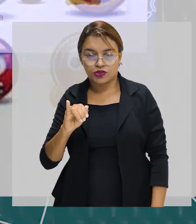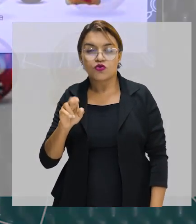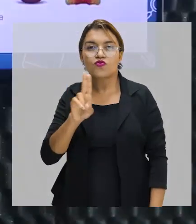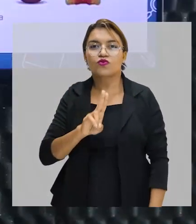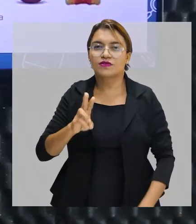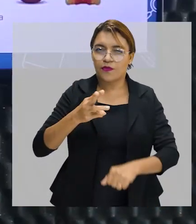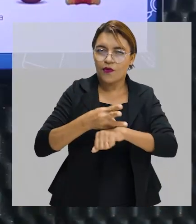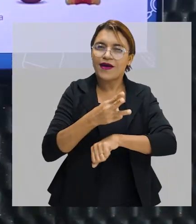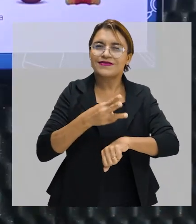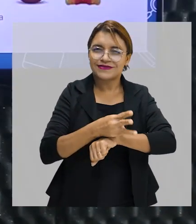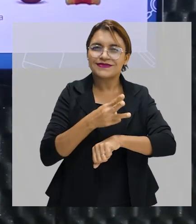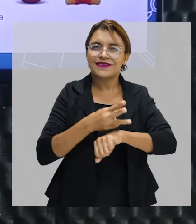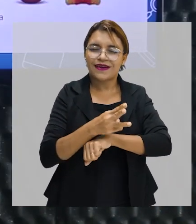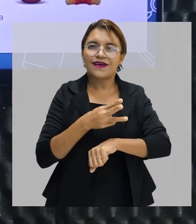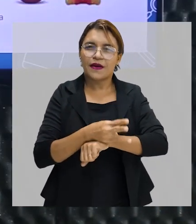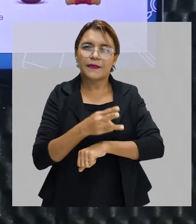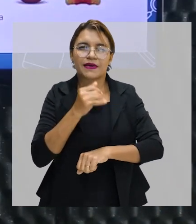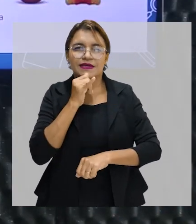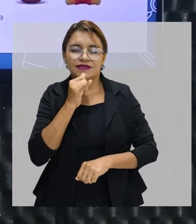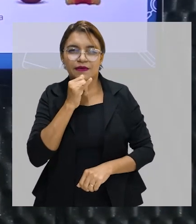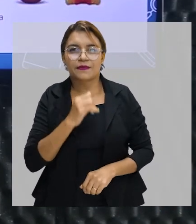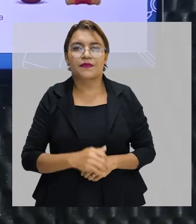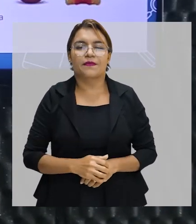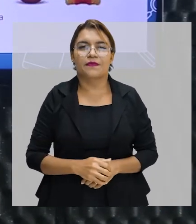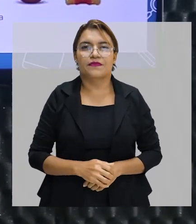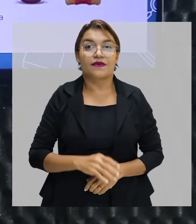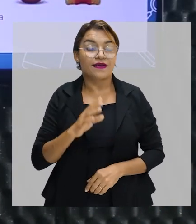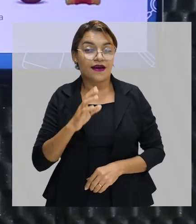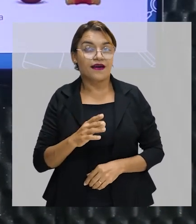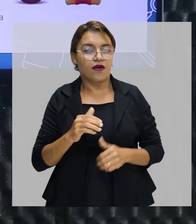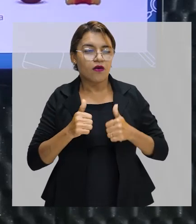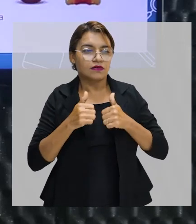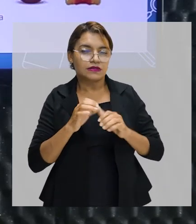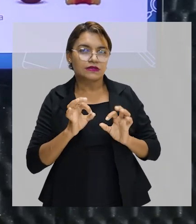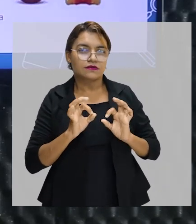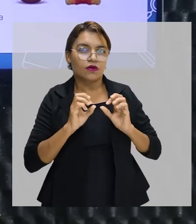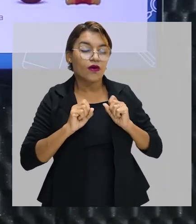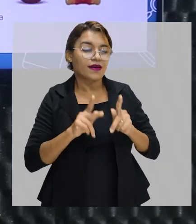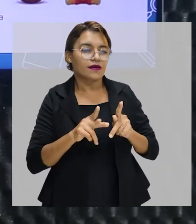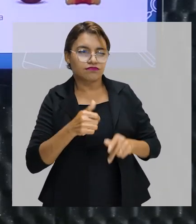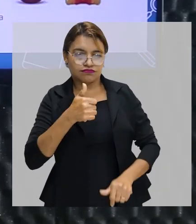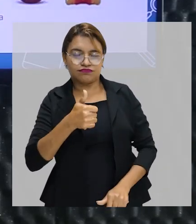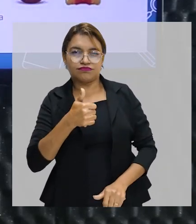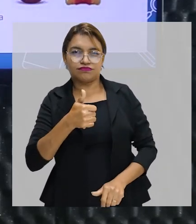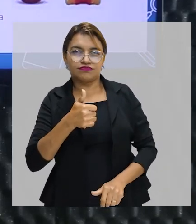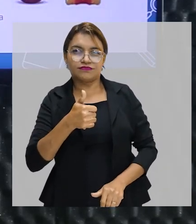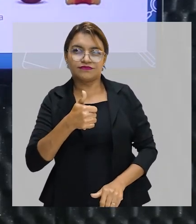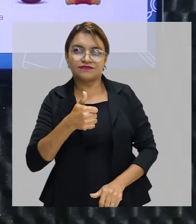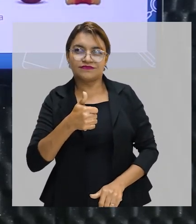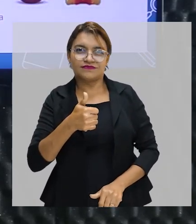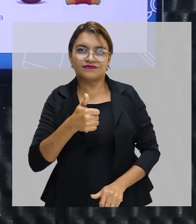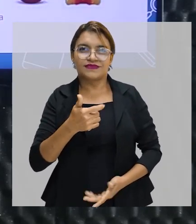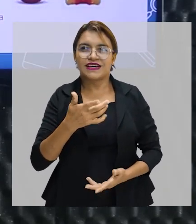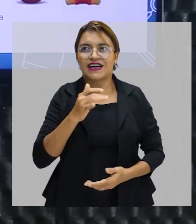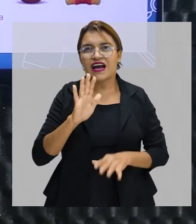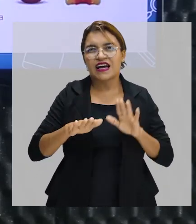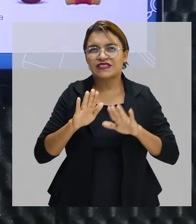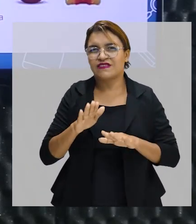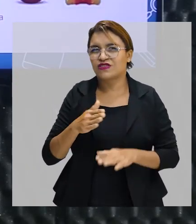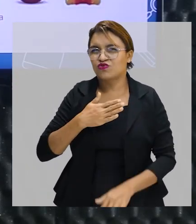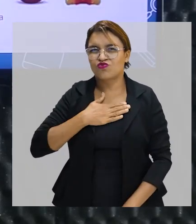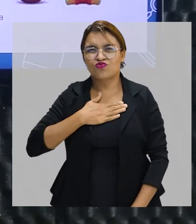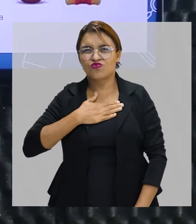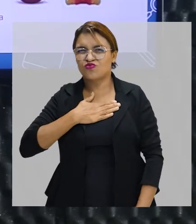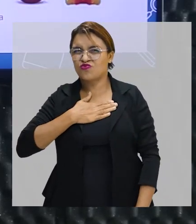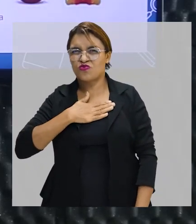Tem muitos, né? Às vezes, beleza, eu eu não sei porque eu não gosto disso aqui. Quando a pessoa coloca isso aqui para mim, eu